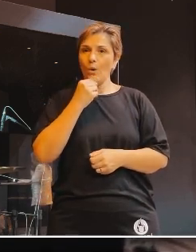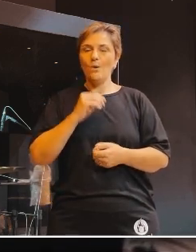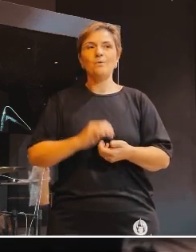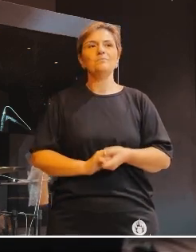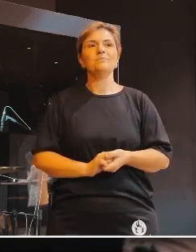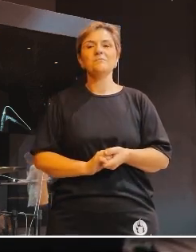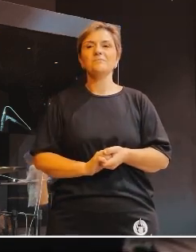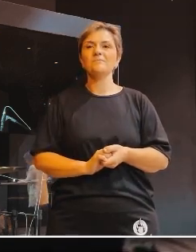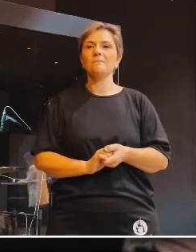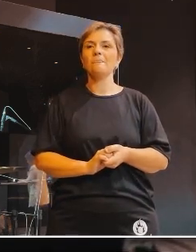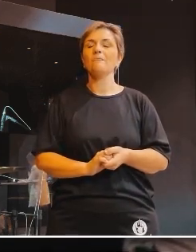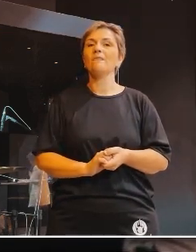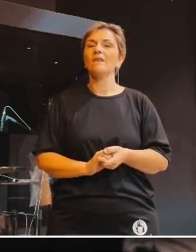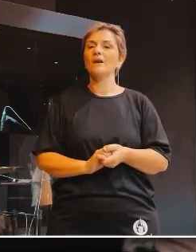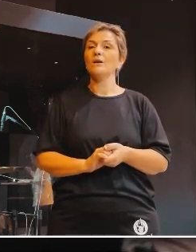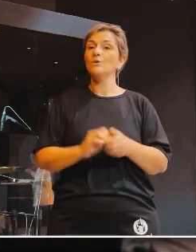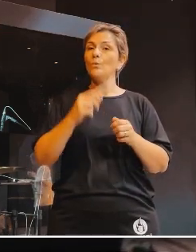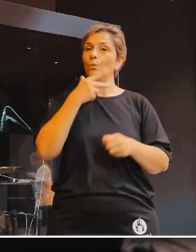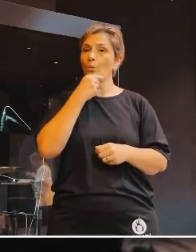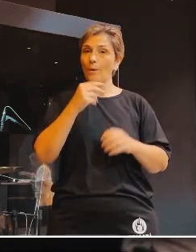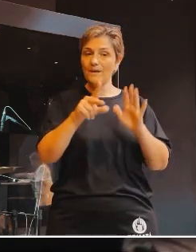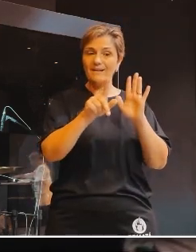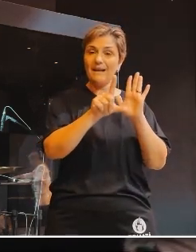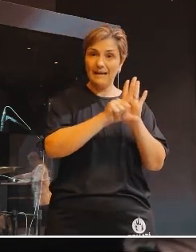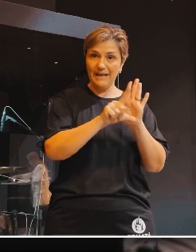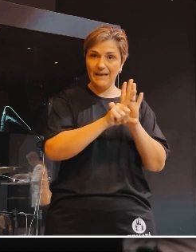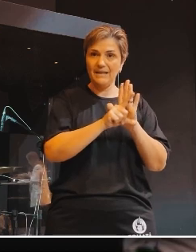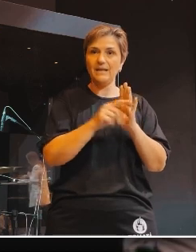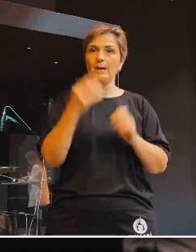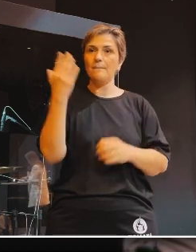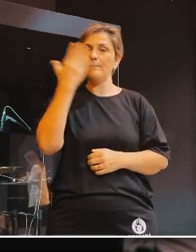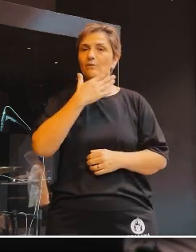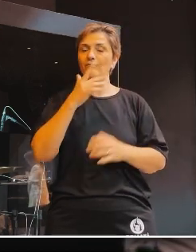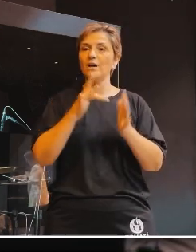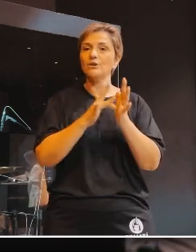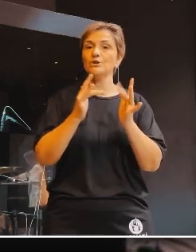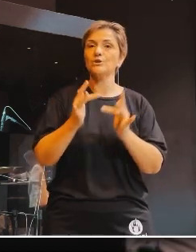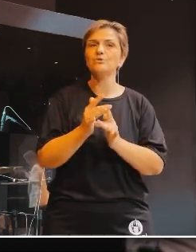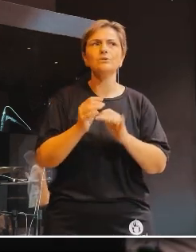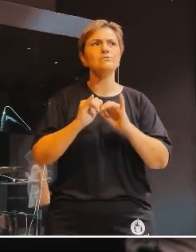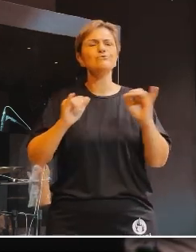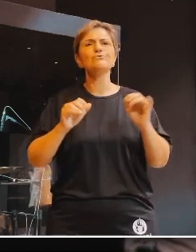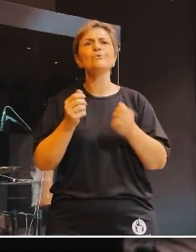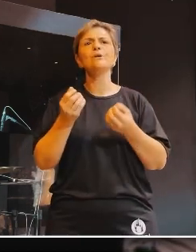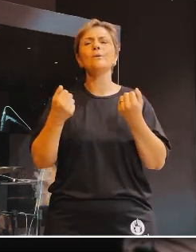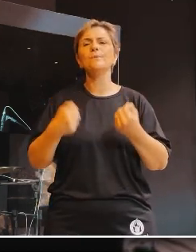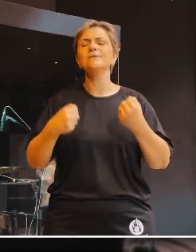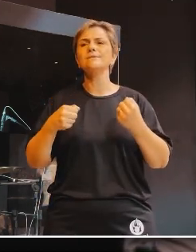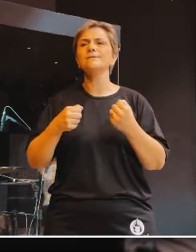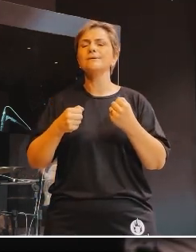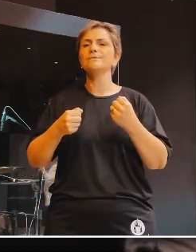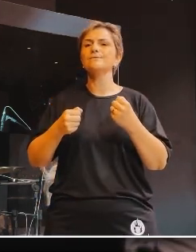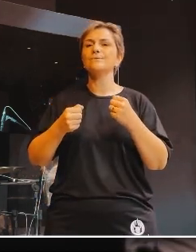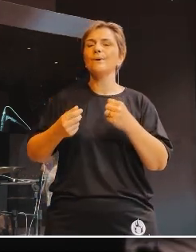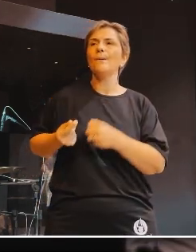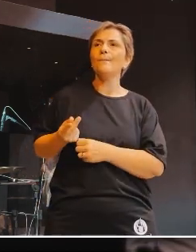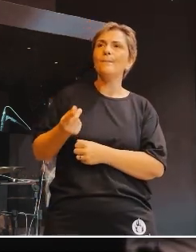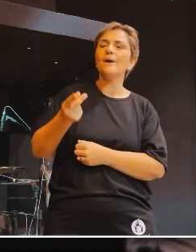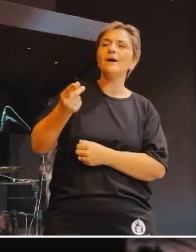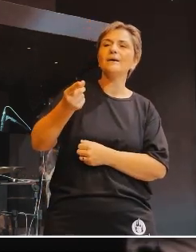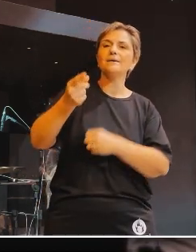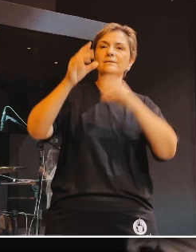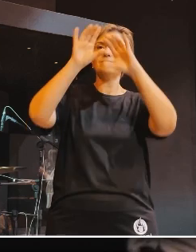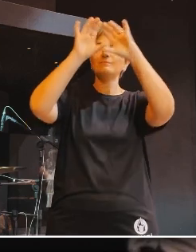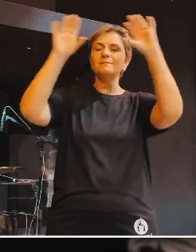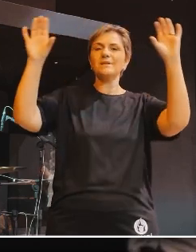levantou-se para pôr Jesus à prova. Ele perguntou: Mestre, que farei para herdar a vida eterna? O que esse homem queria?